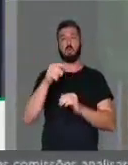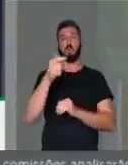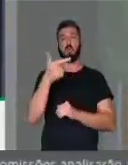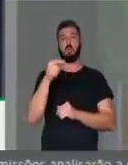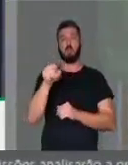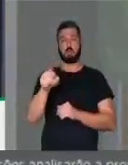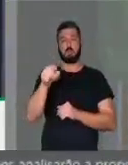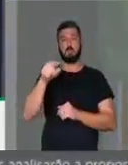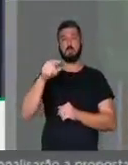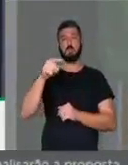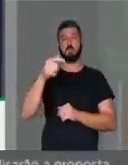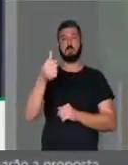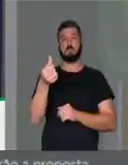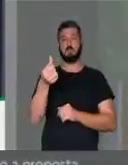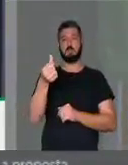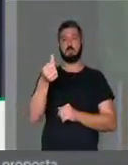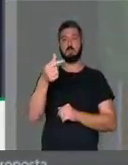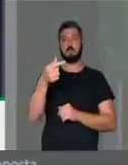número